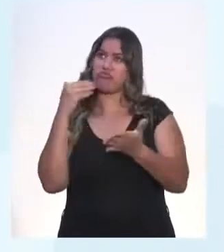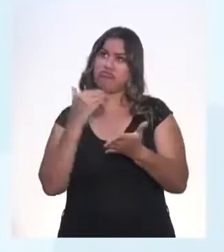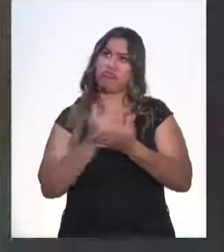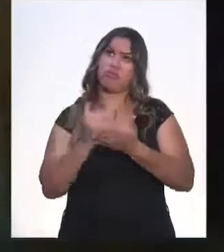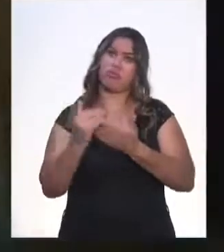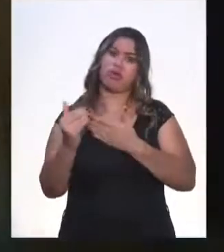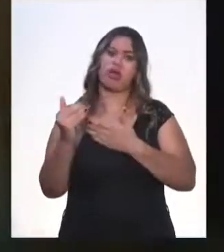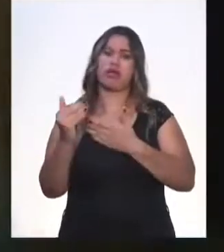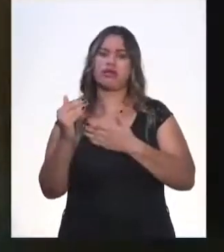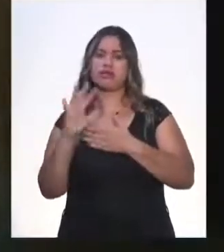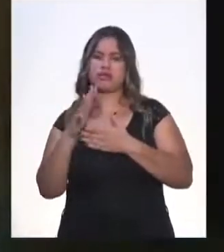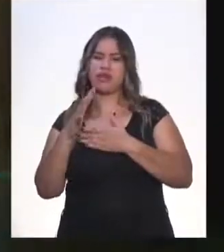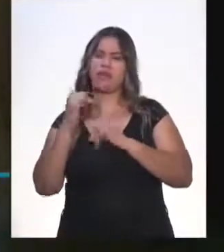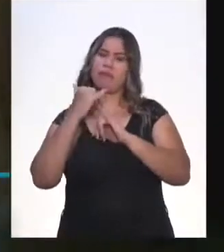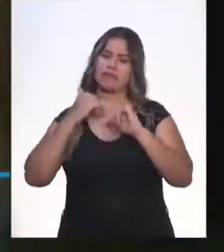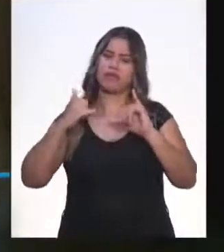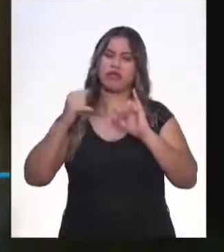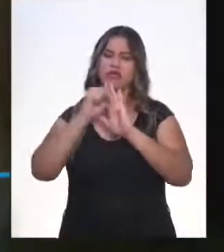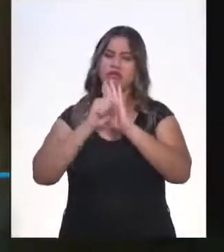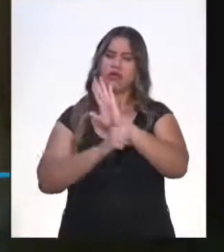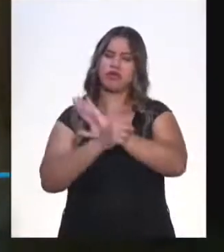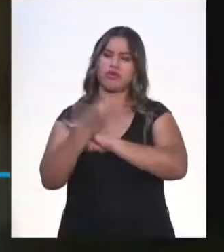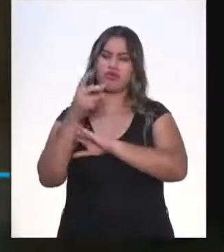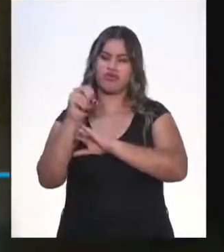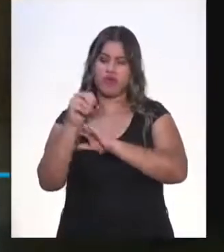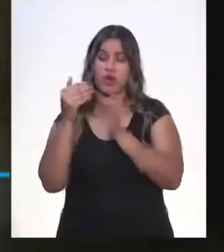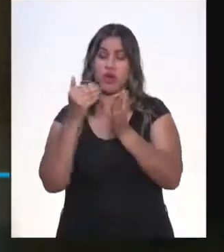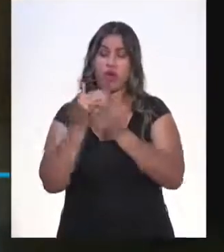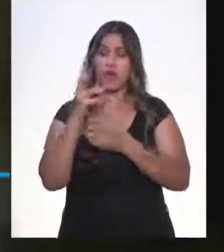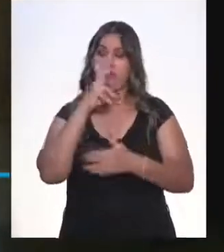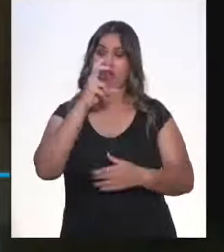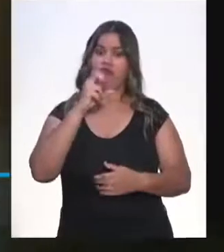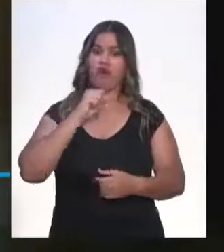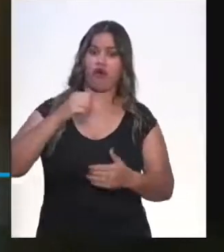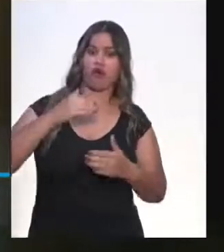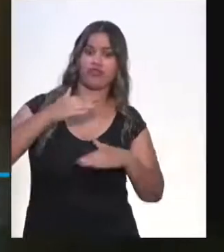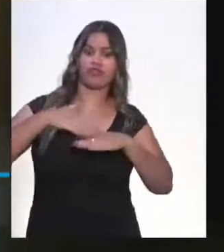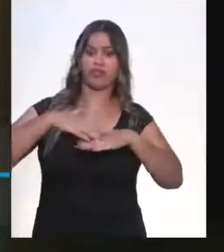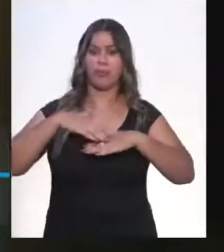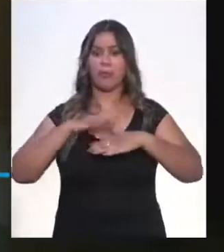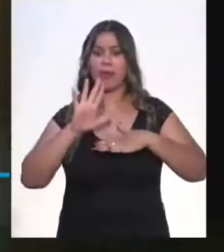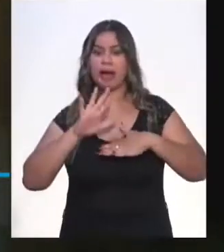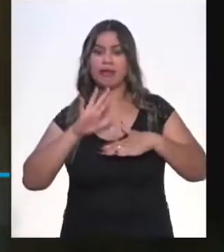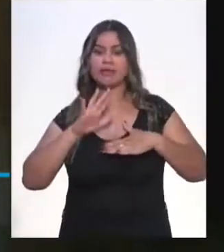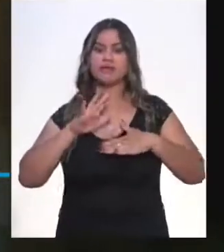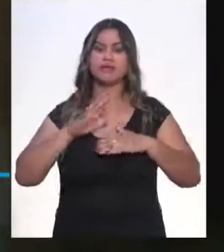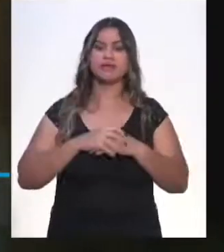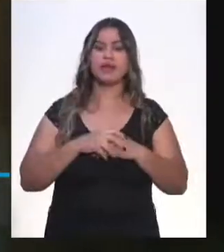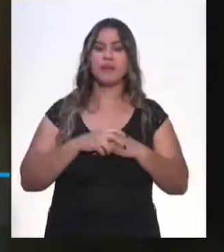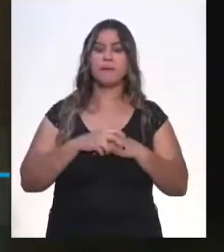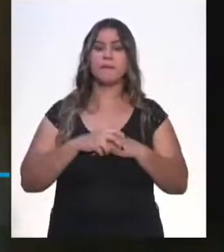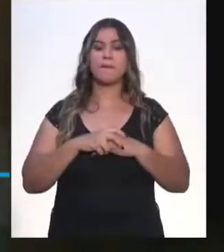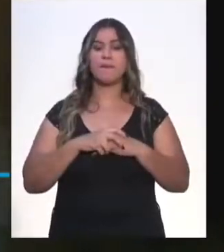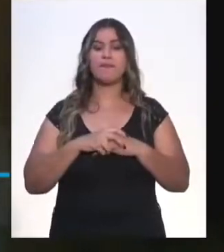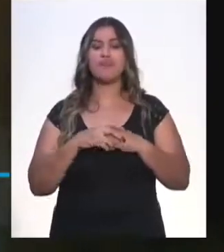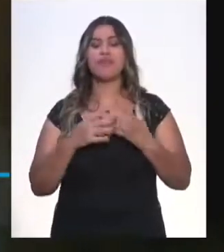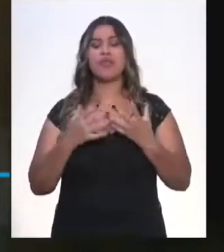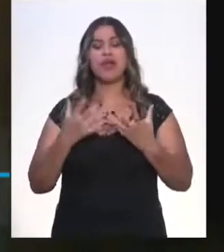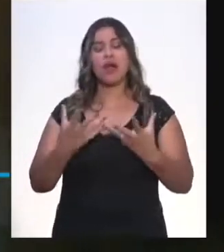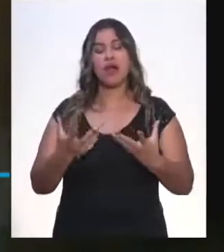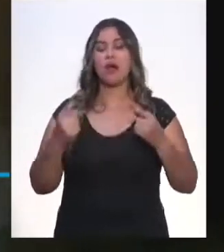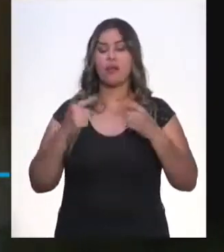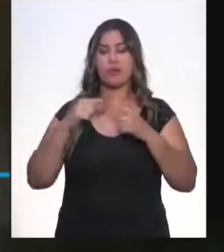da metade do século XX, esses questionamentos começam a ganhar peso, né, na